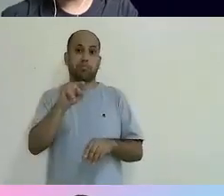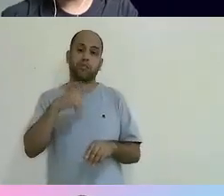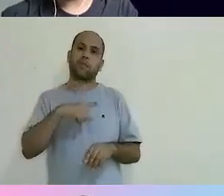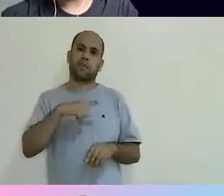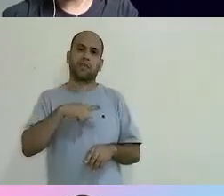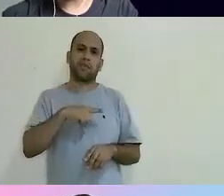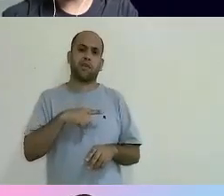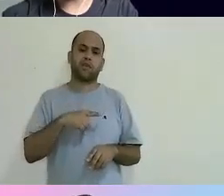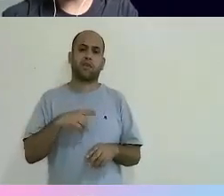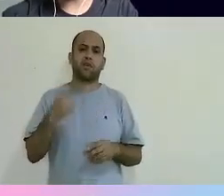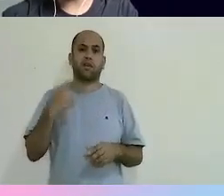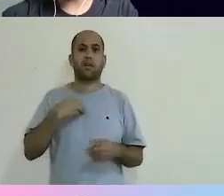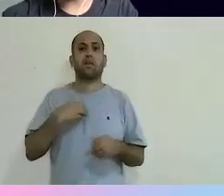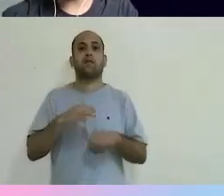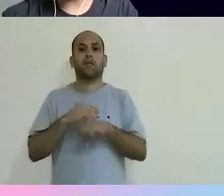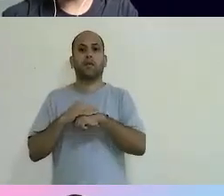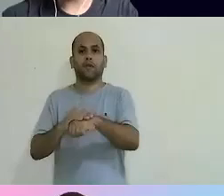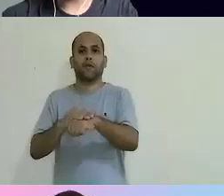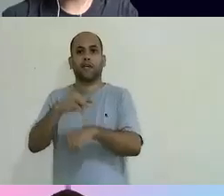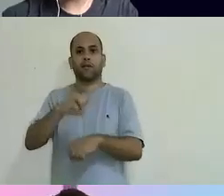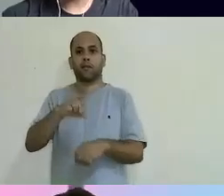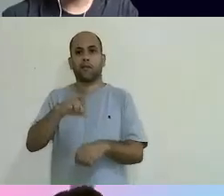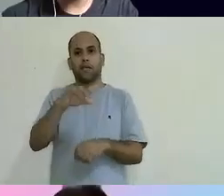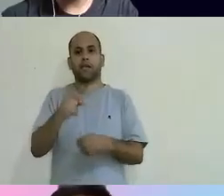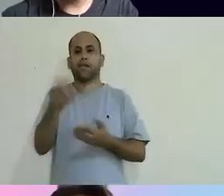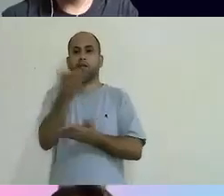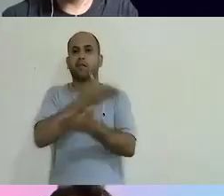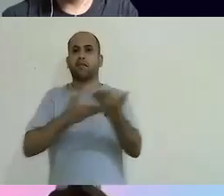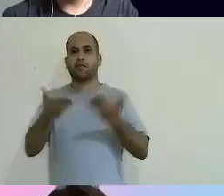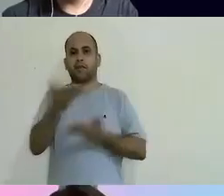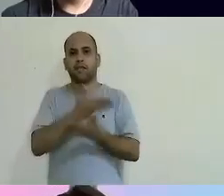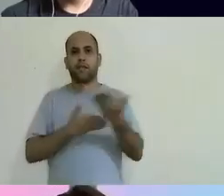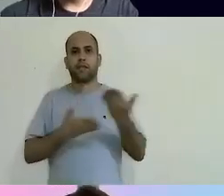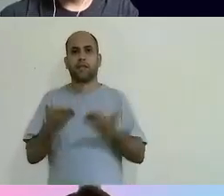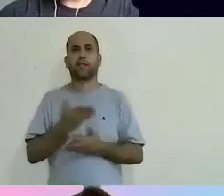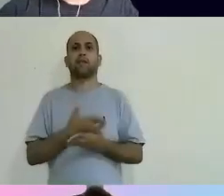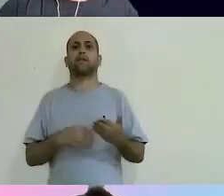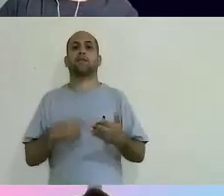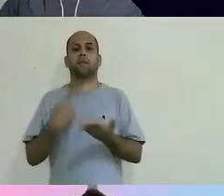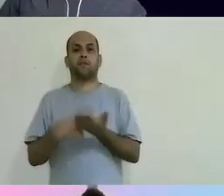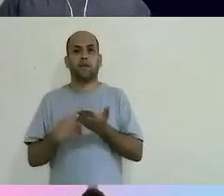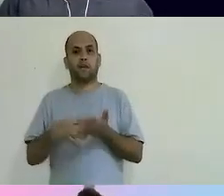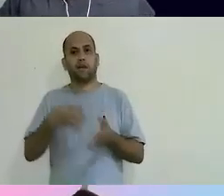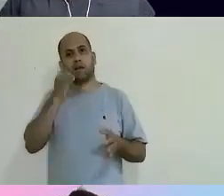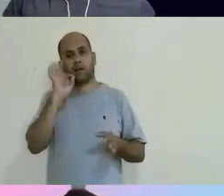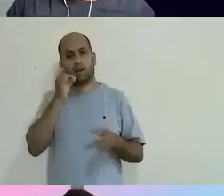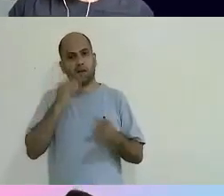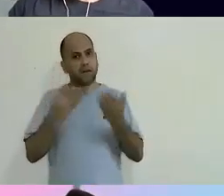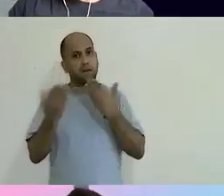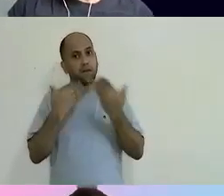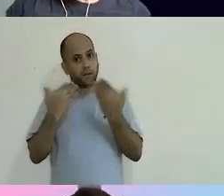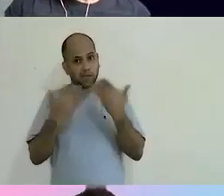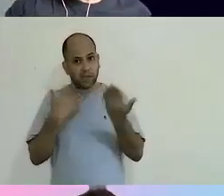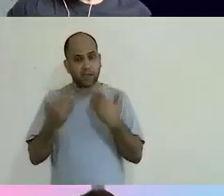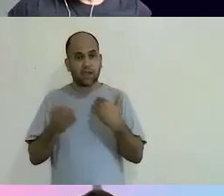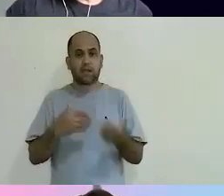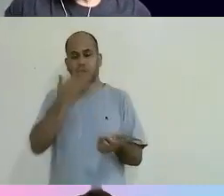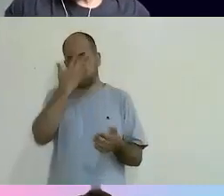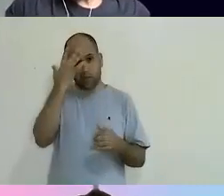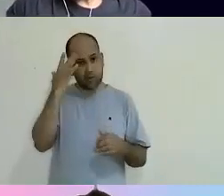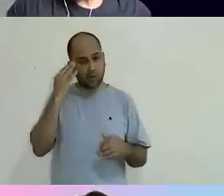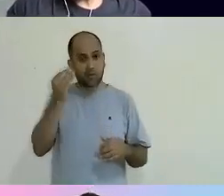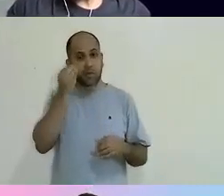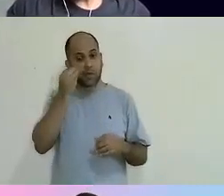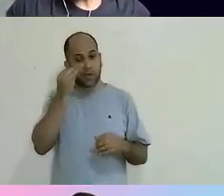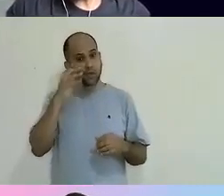de um mentor, eu vou conversar no mercado, eu vou trocar ideia, eu vou tomar um café. Então, usem isso, né? Isso é